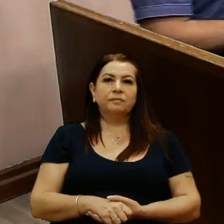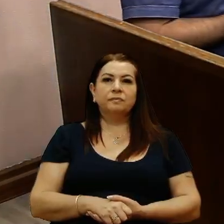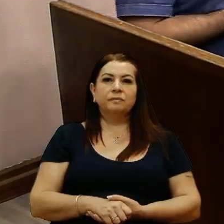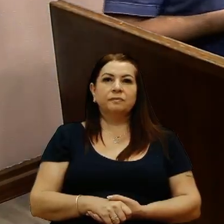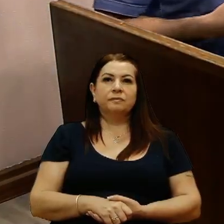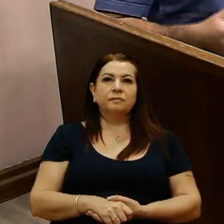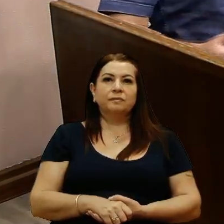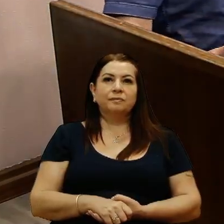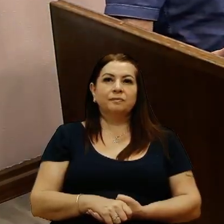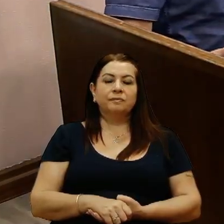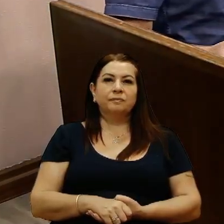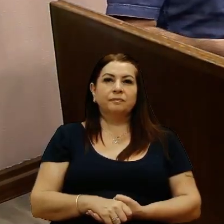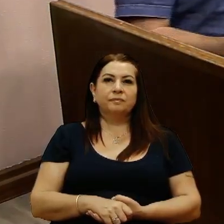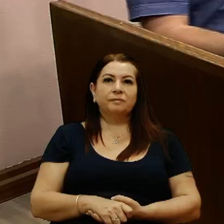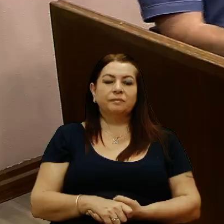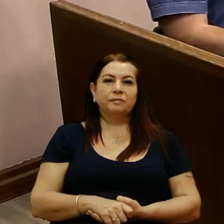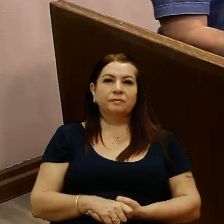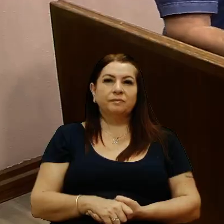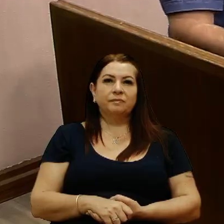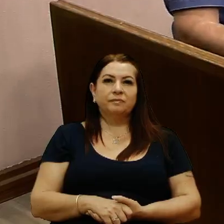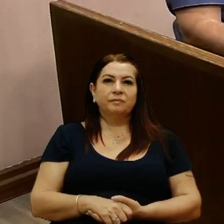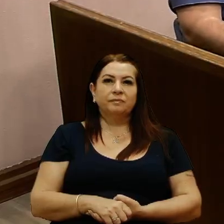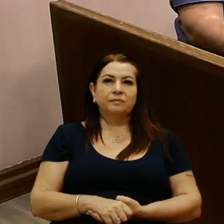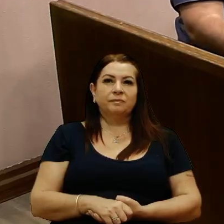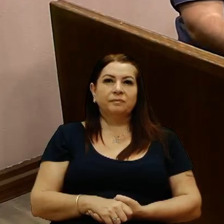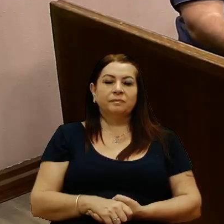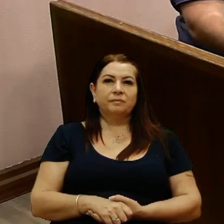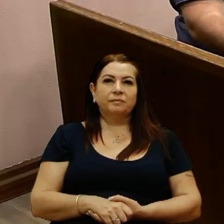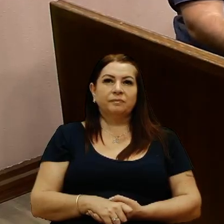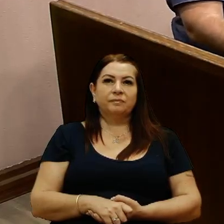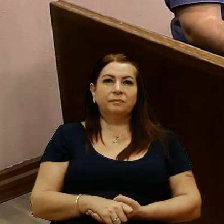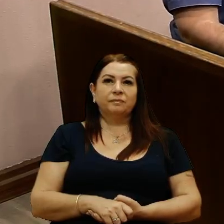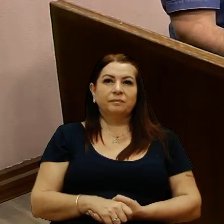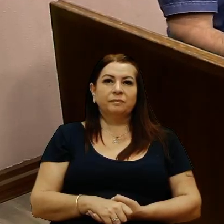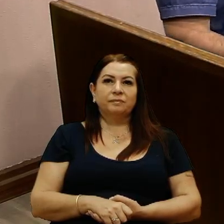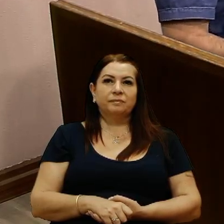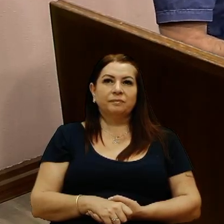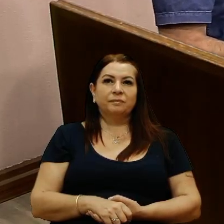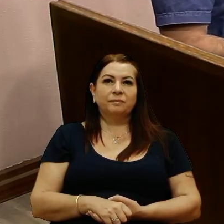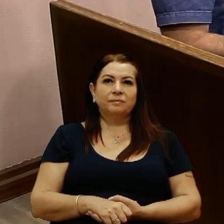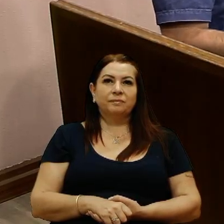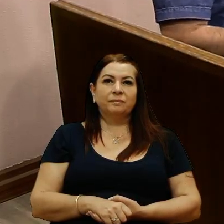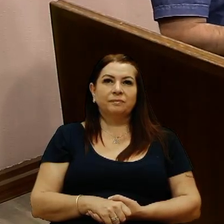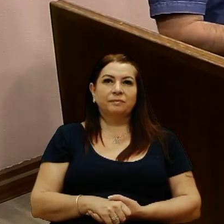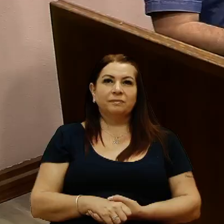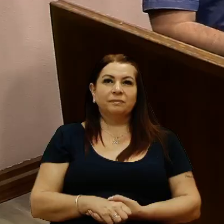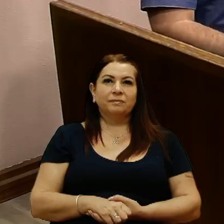Viu? O melhor é na audiodescrição, que agora eu...